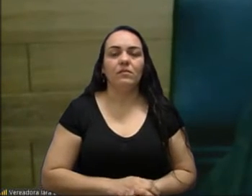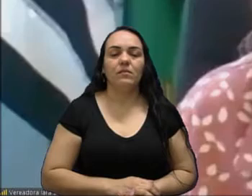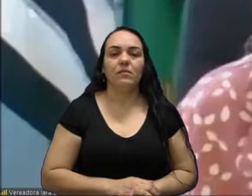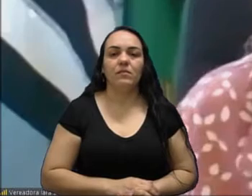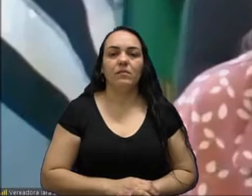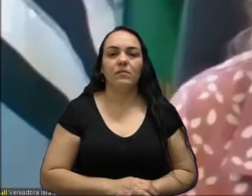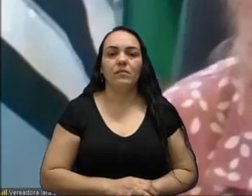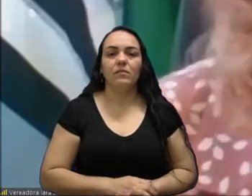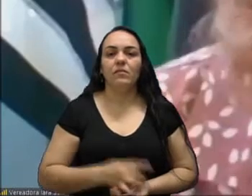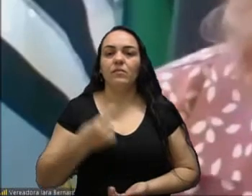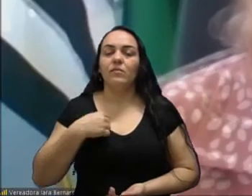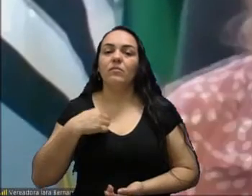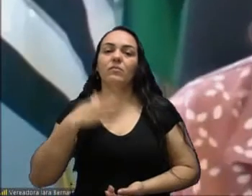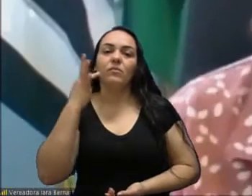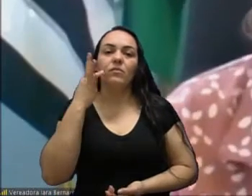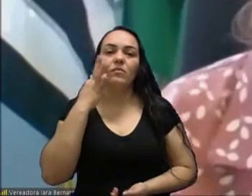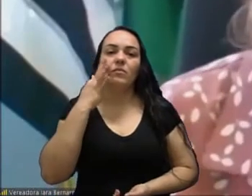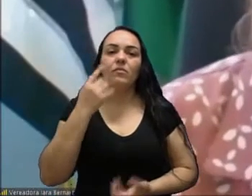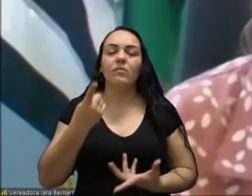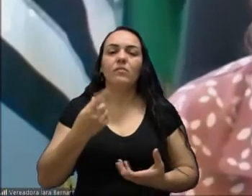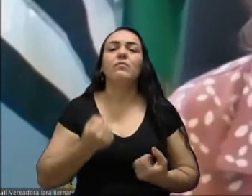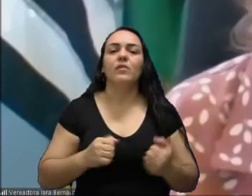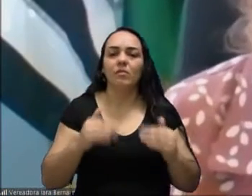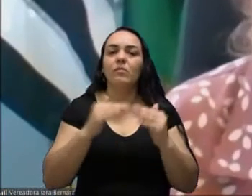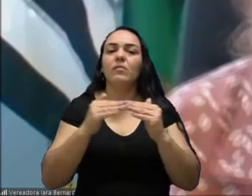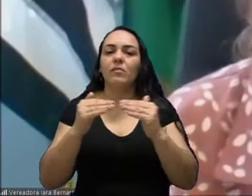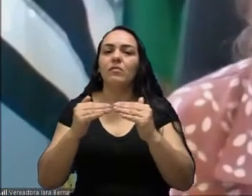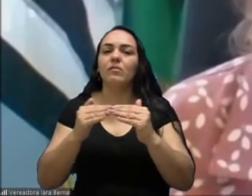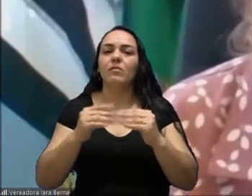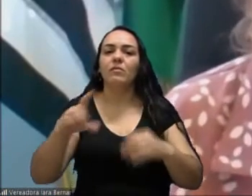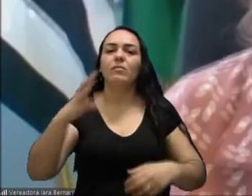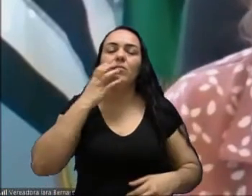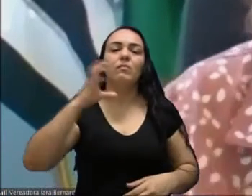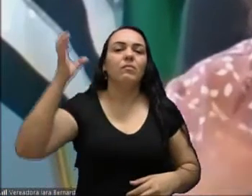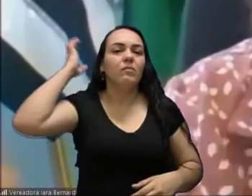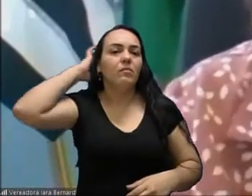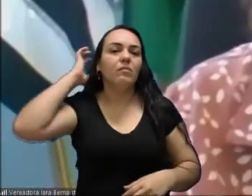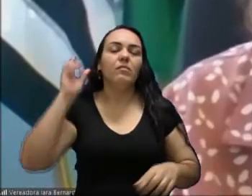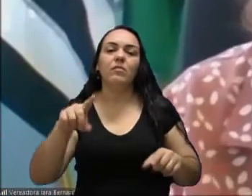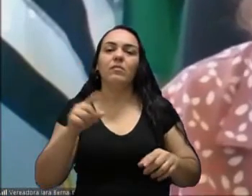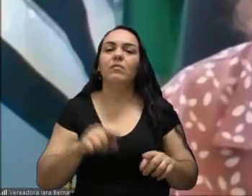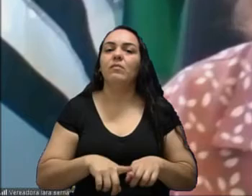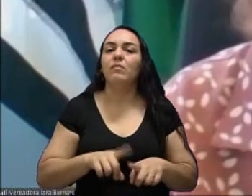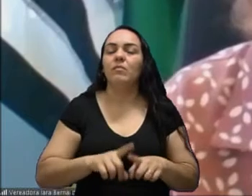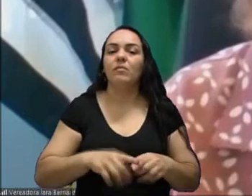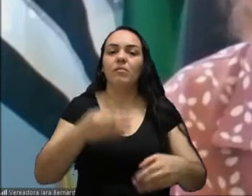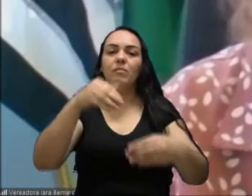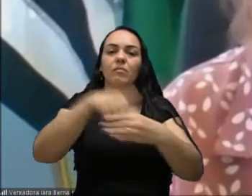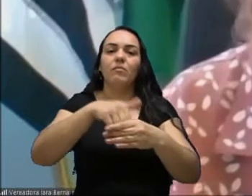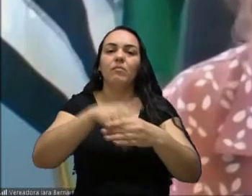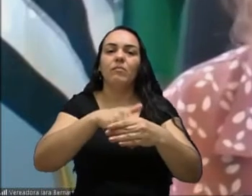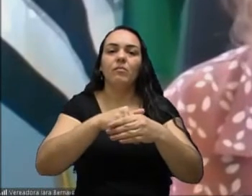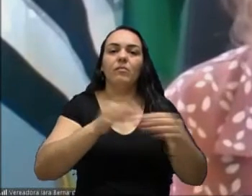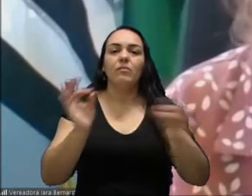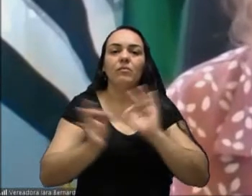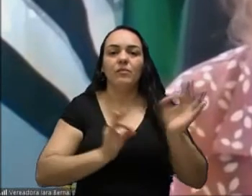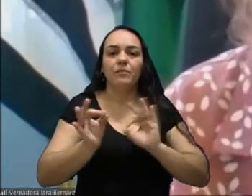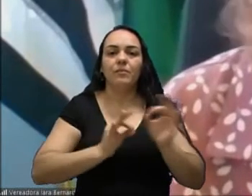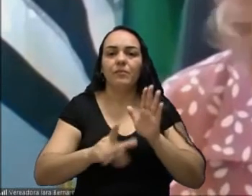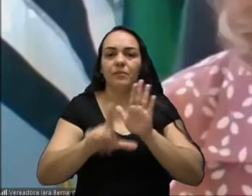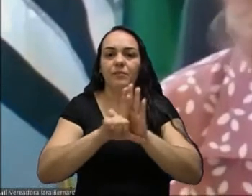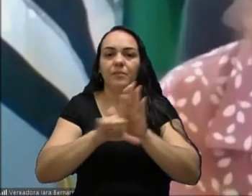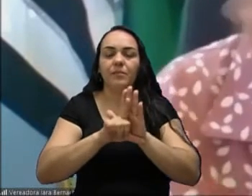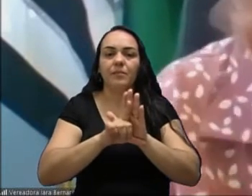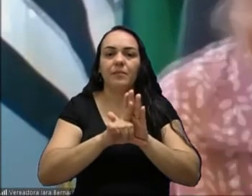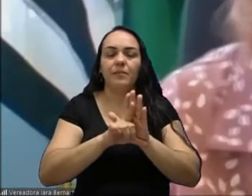senhor presidente eu também dou razão pro vereador Péricles porque nesta forma de votação quando é um projeto de lei